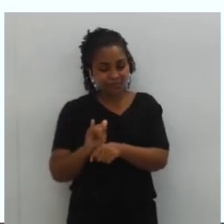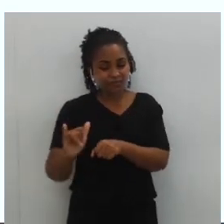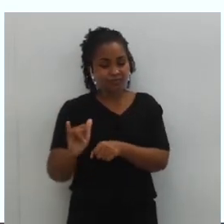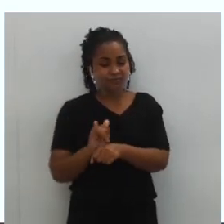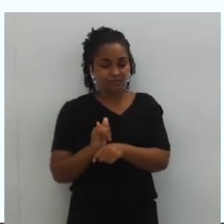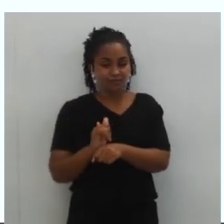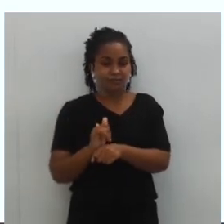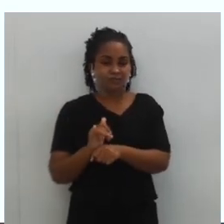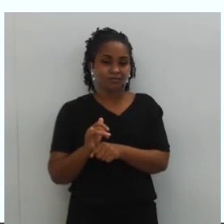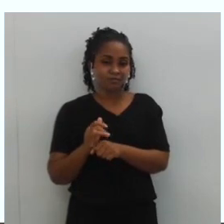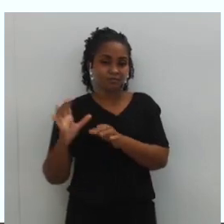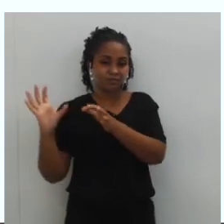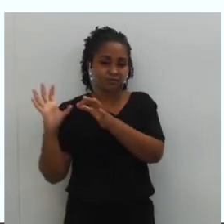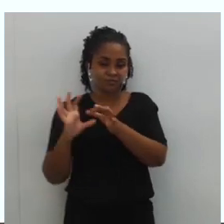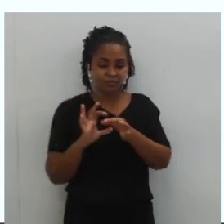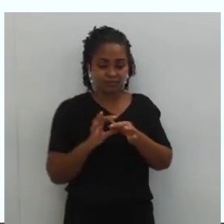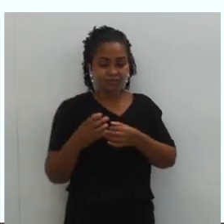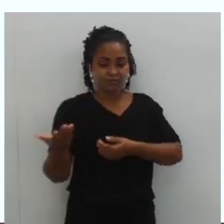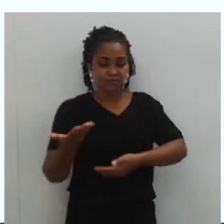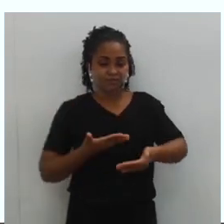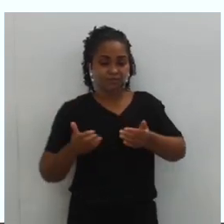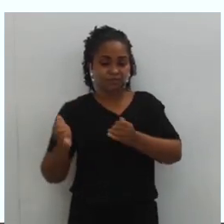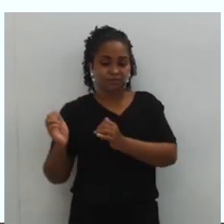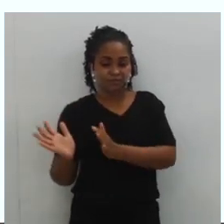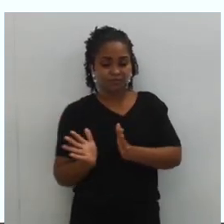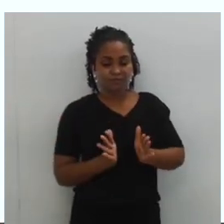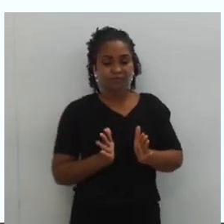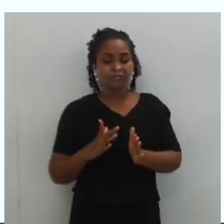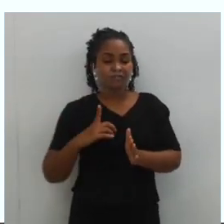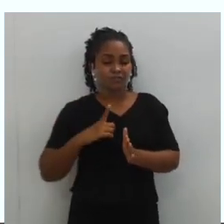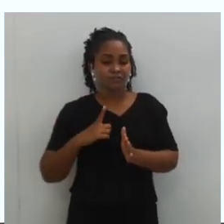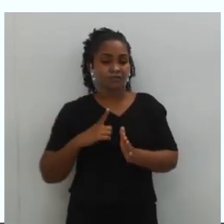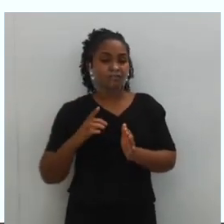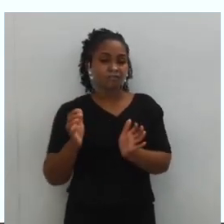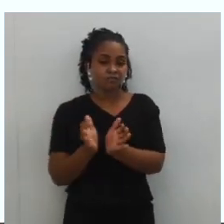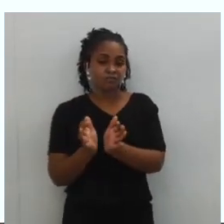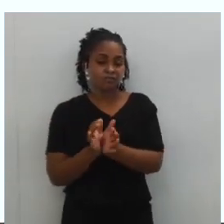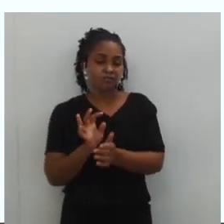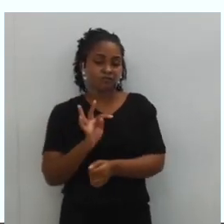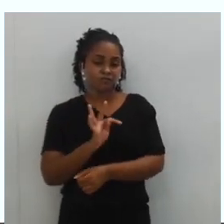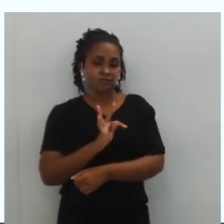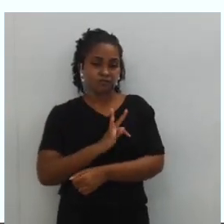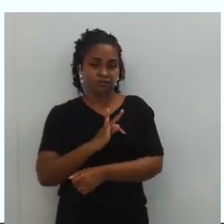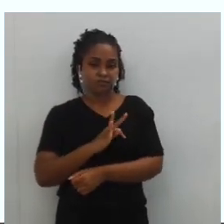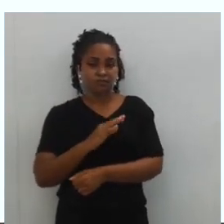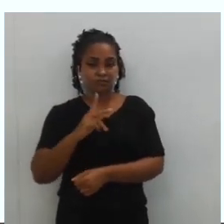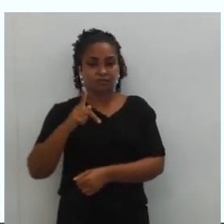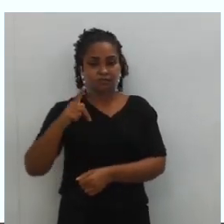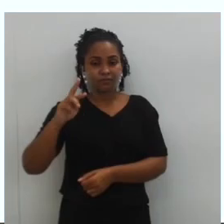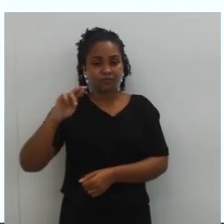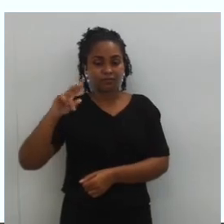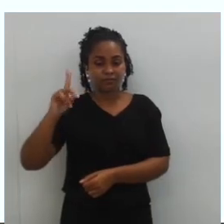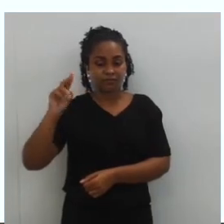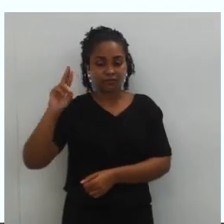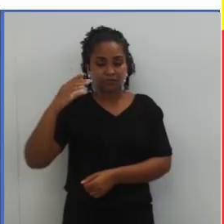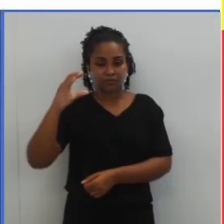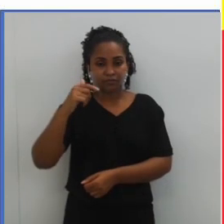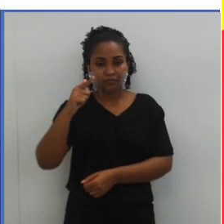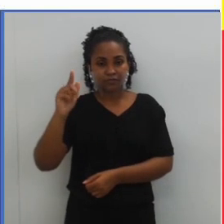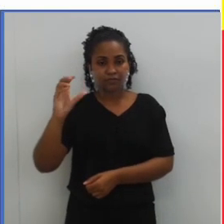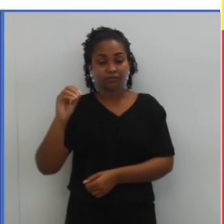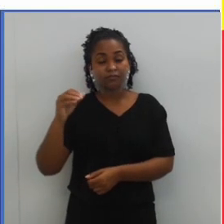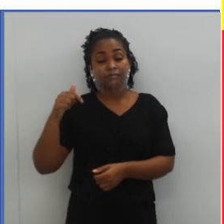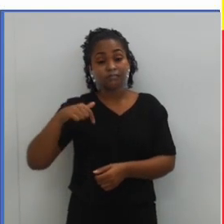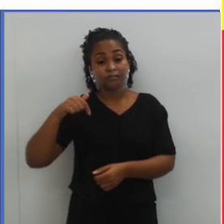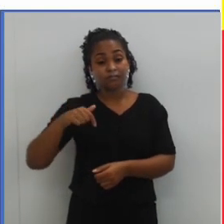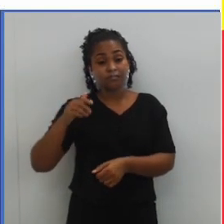esse trâmite, né, esse processo é feito pela produção. Agora nós vamos estudar um pouquinho do cinema pernambucano.